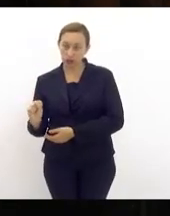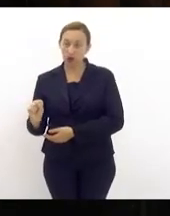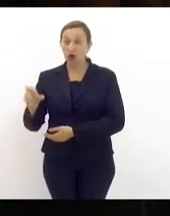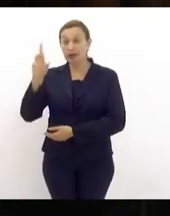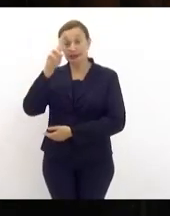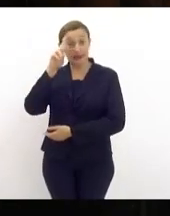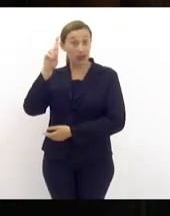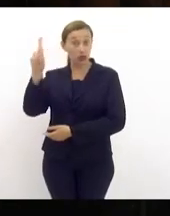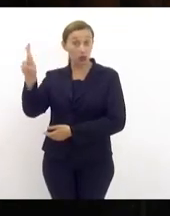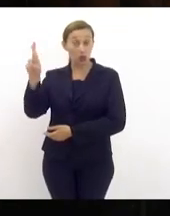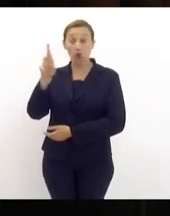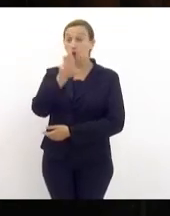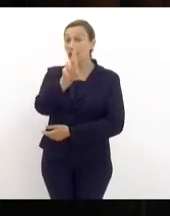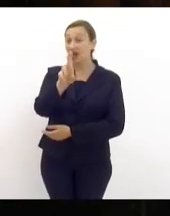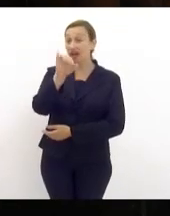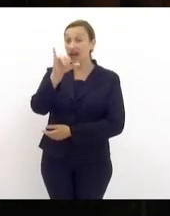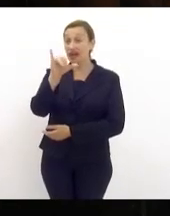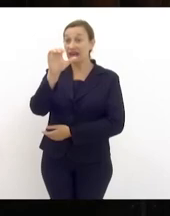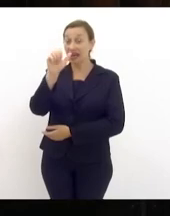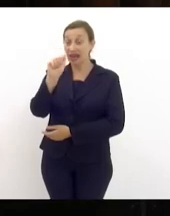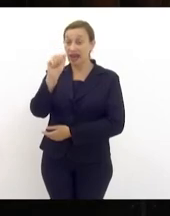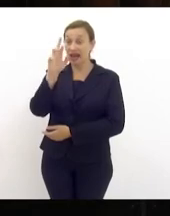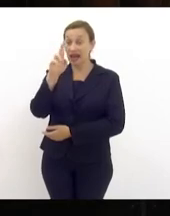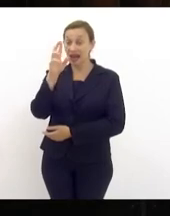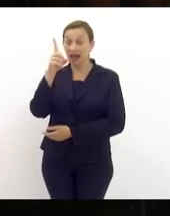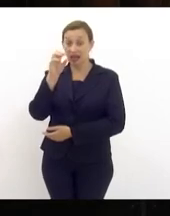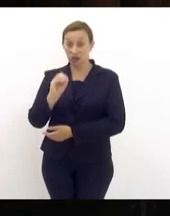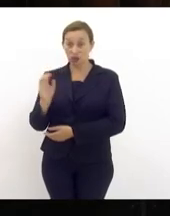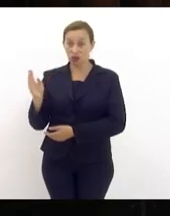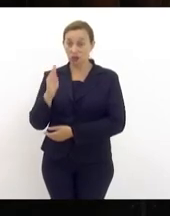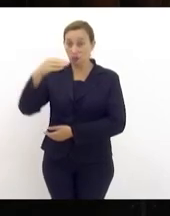senhor Ricardo Magro,